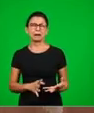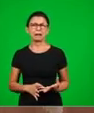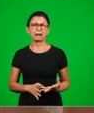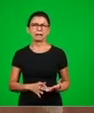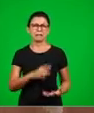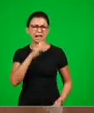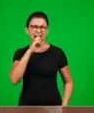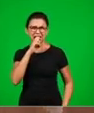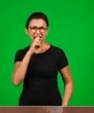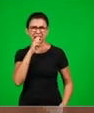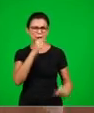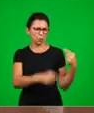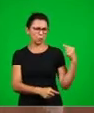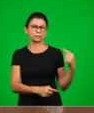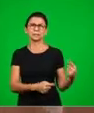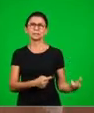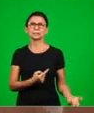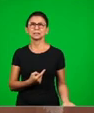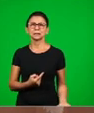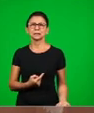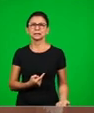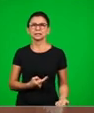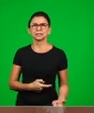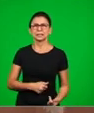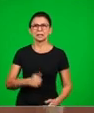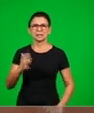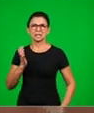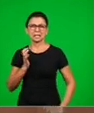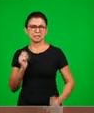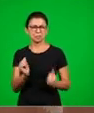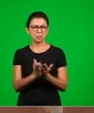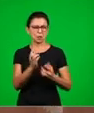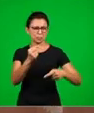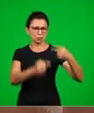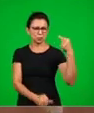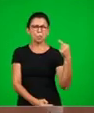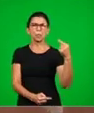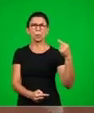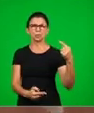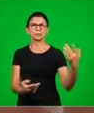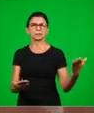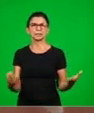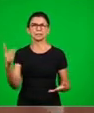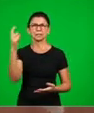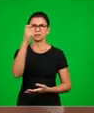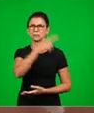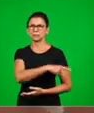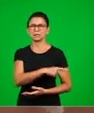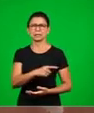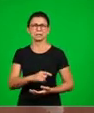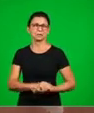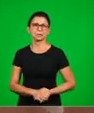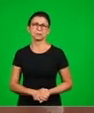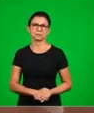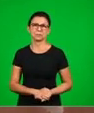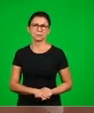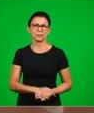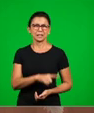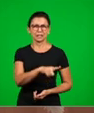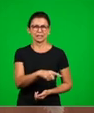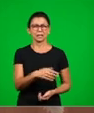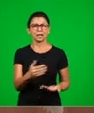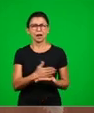contra o preto contra o branco, é o rico contra o pobre, é o social contra o antissocial, é a comida, o que tem comida, o que não